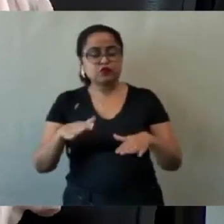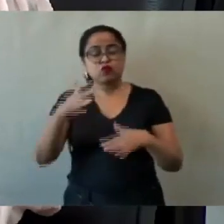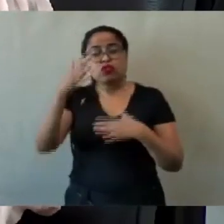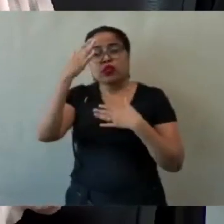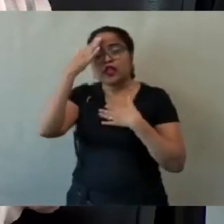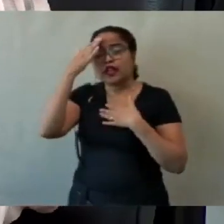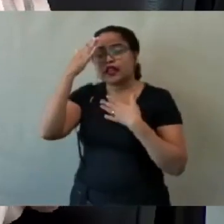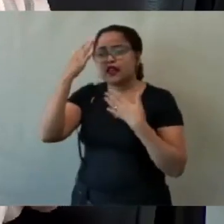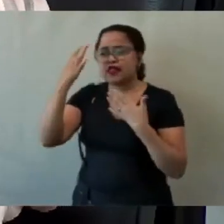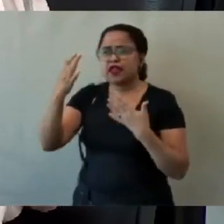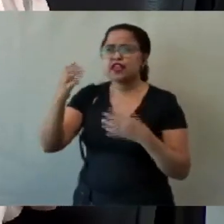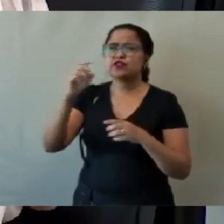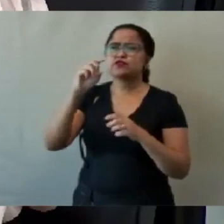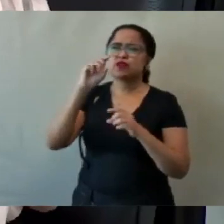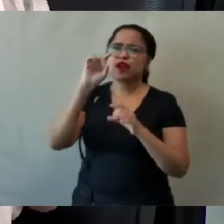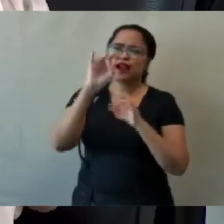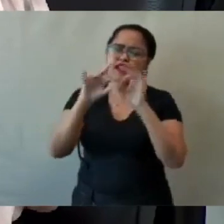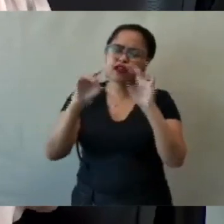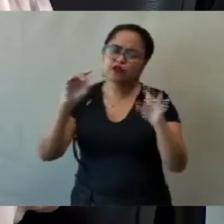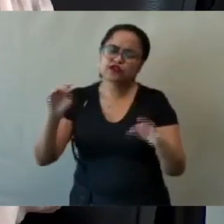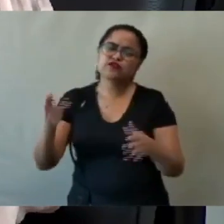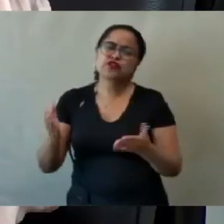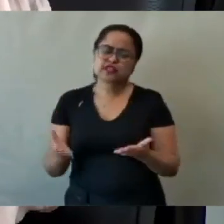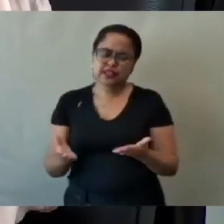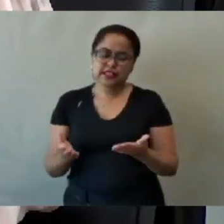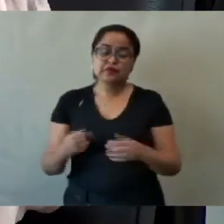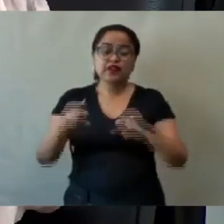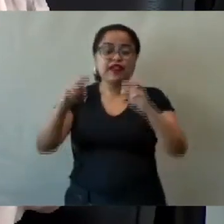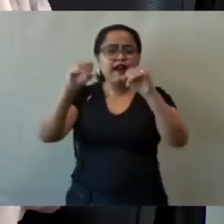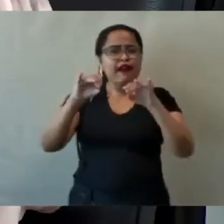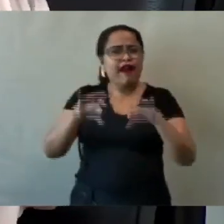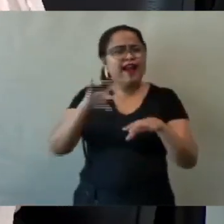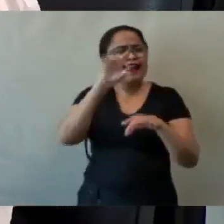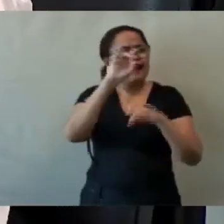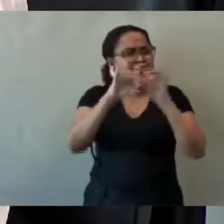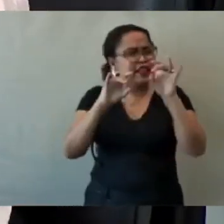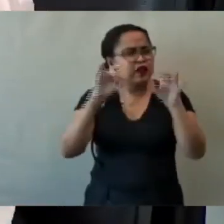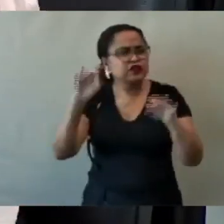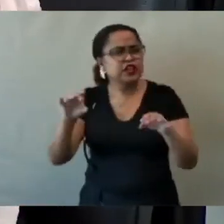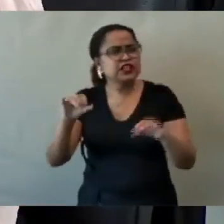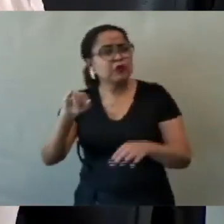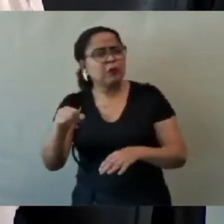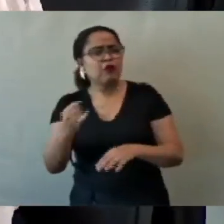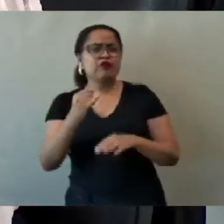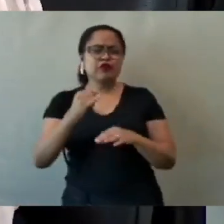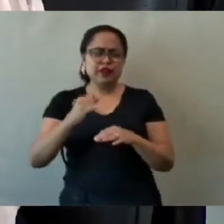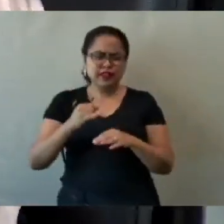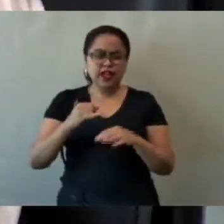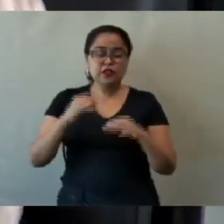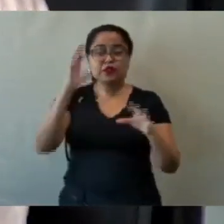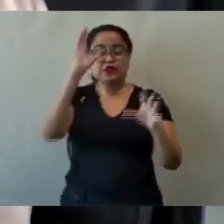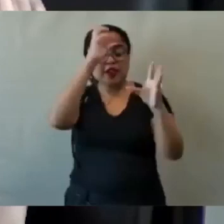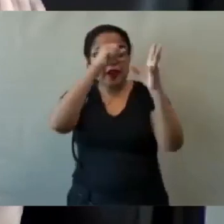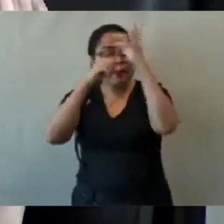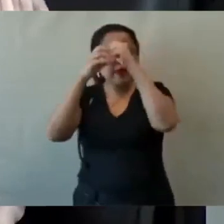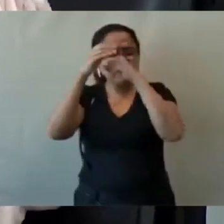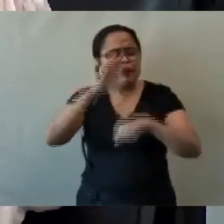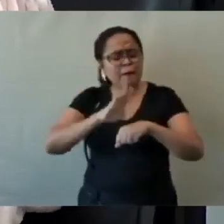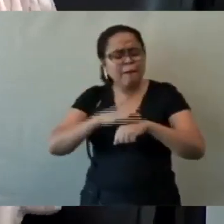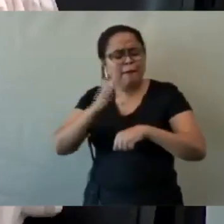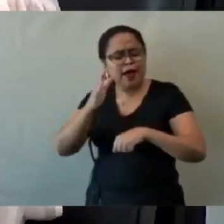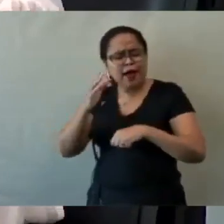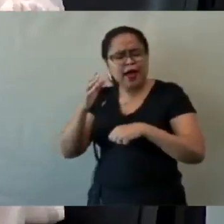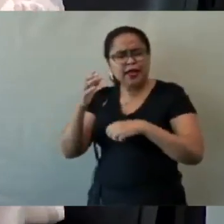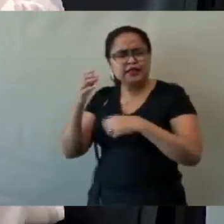Agradeço a vocês, porque cada audiência também é uma oportunidade que a gente tem de aprender um pouco mais, assim,